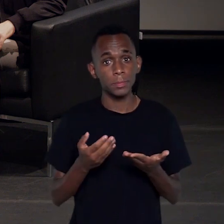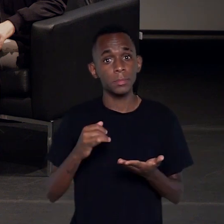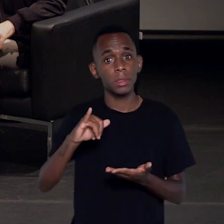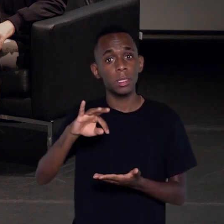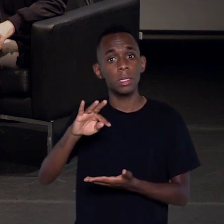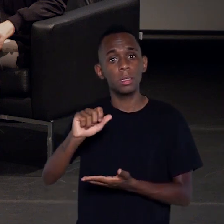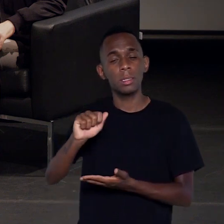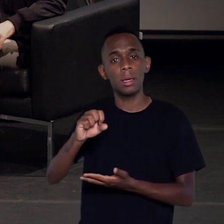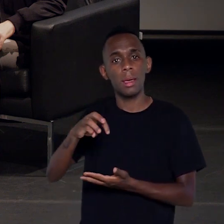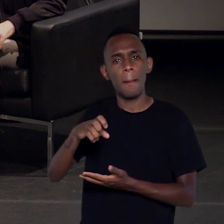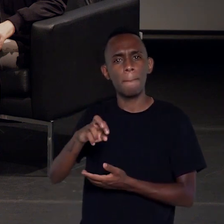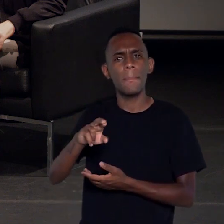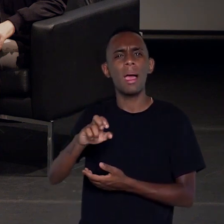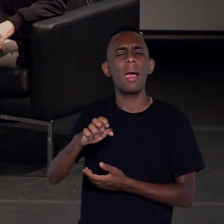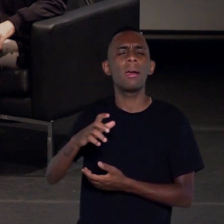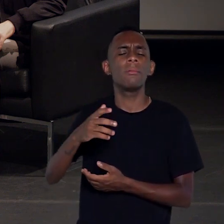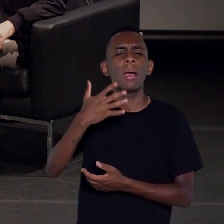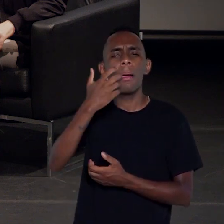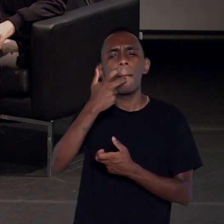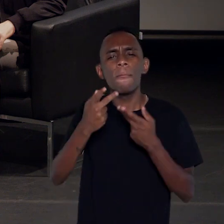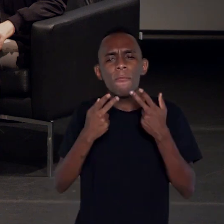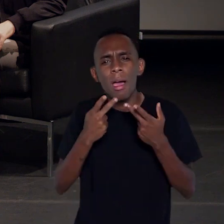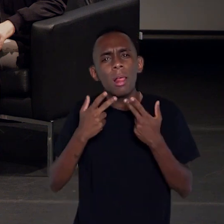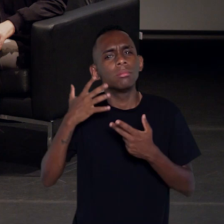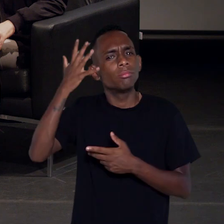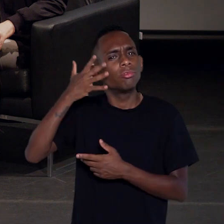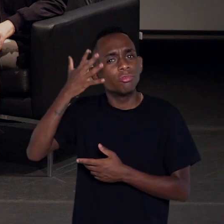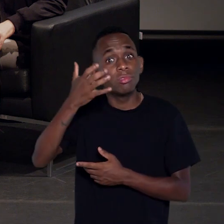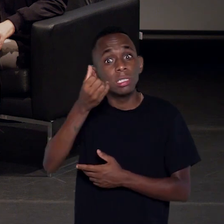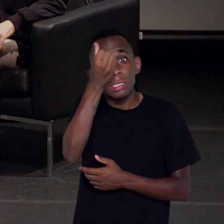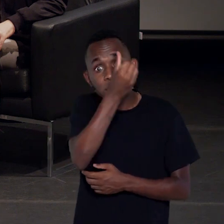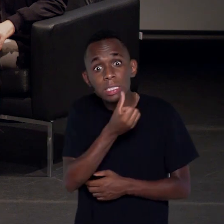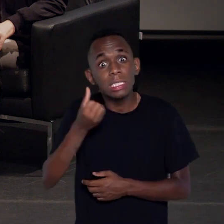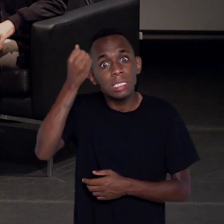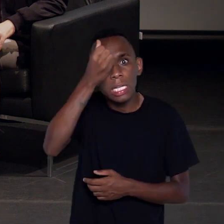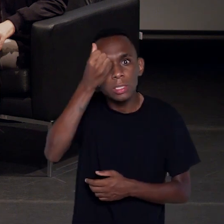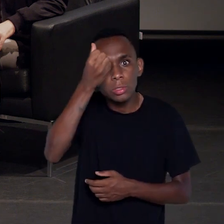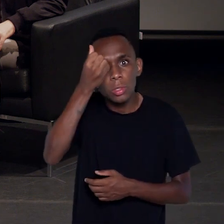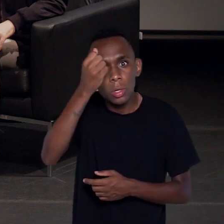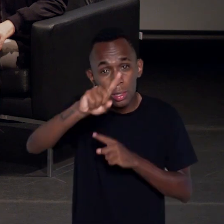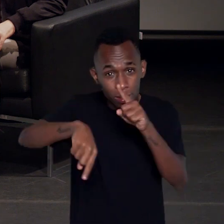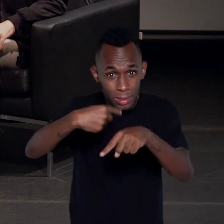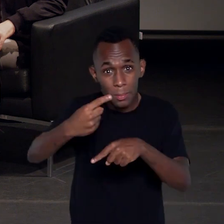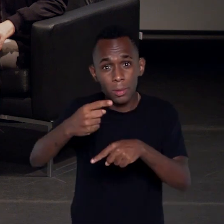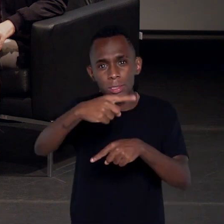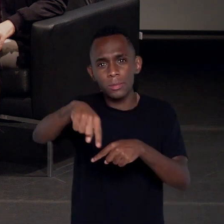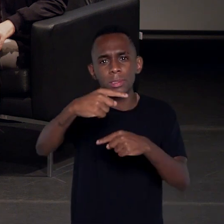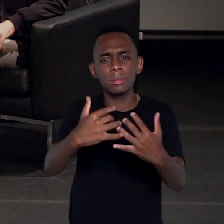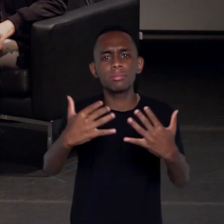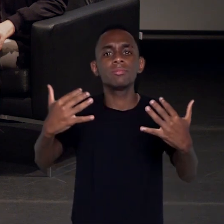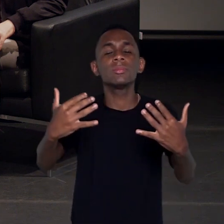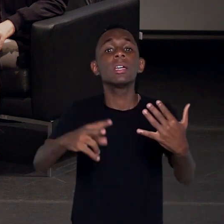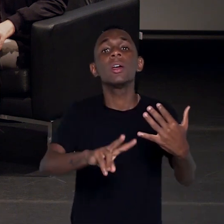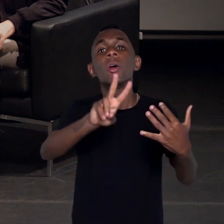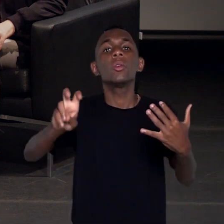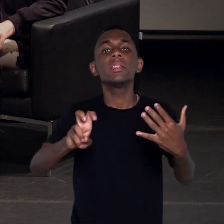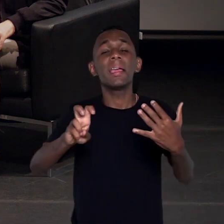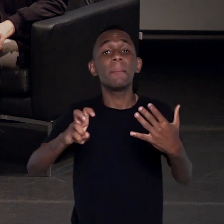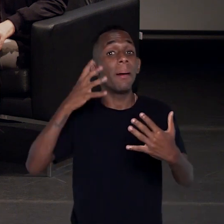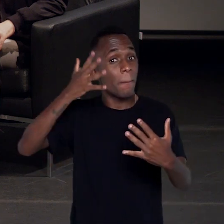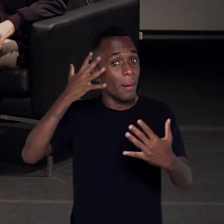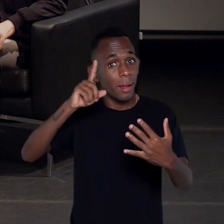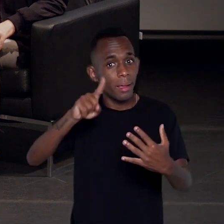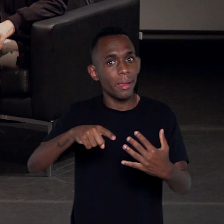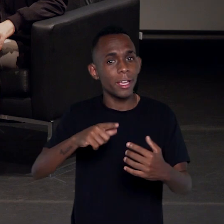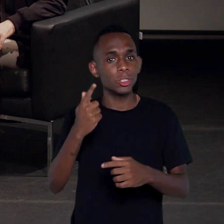o Itamar vai fazer uma palestra de aproximadamente 6 horas, logo depois quem sobreviver, e o assunto da palestra é